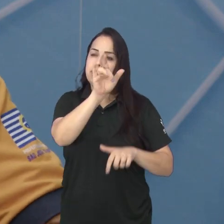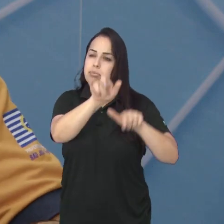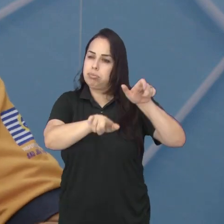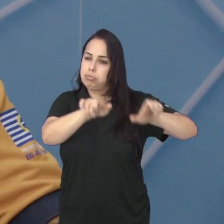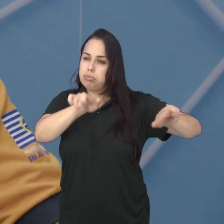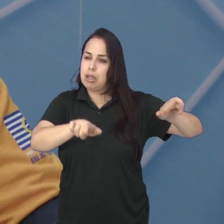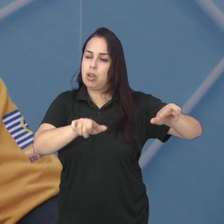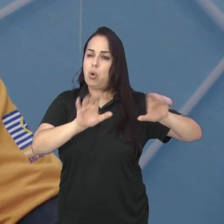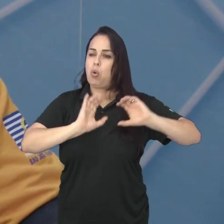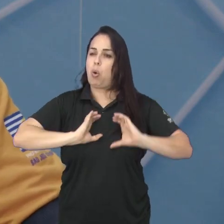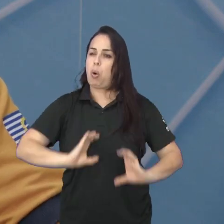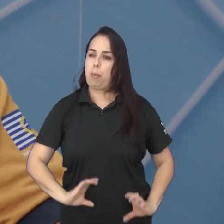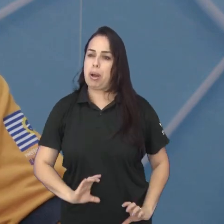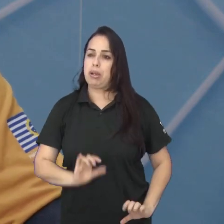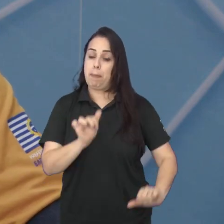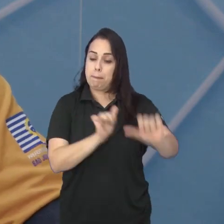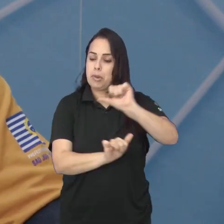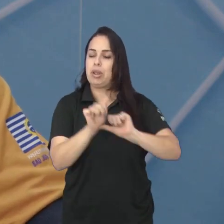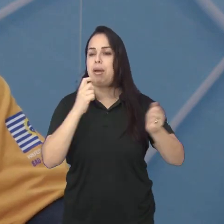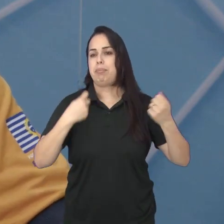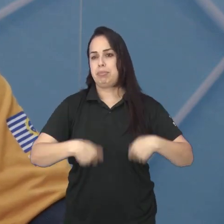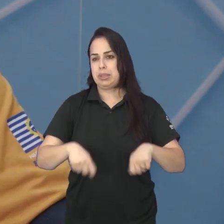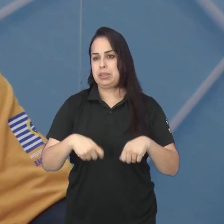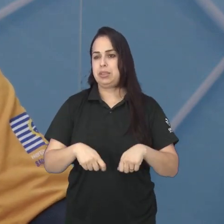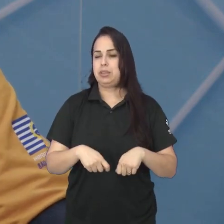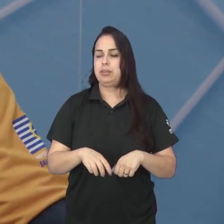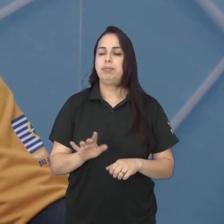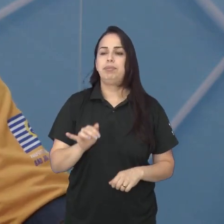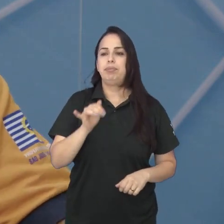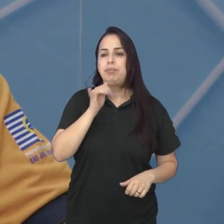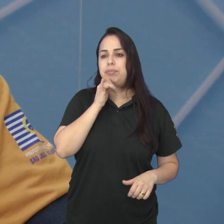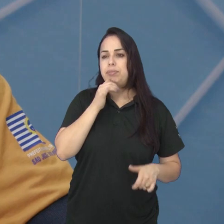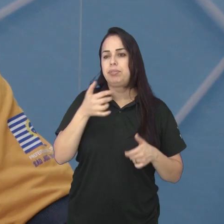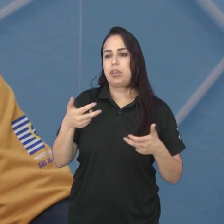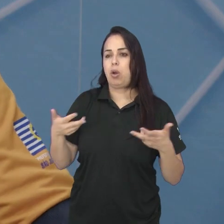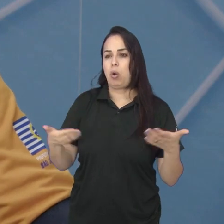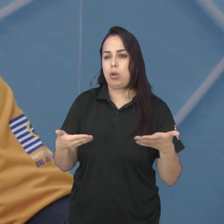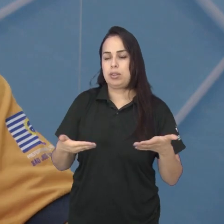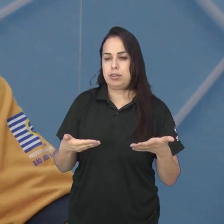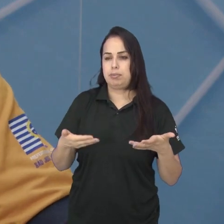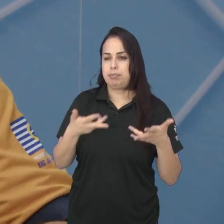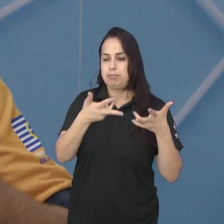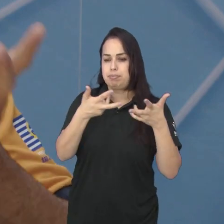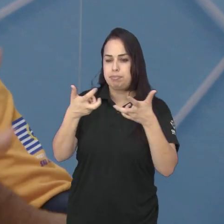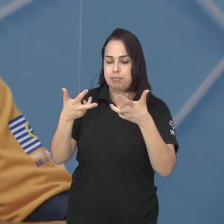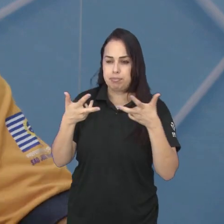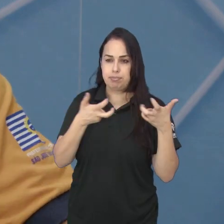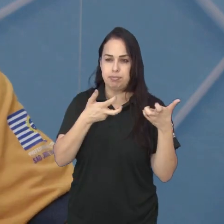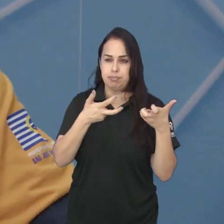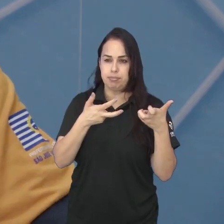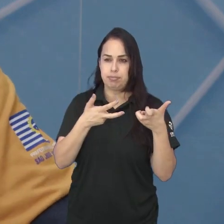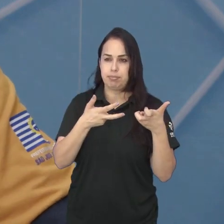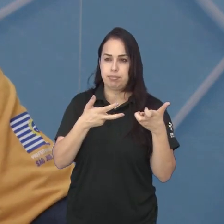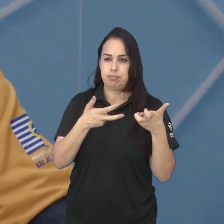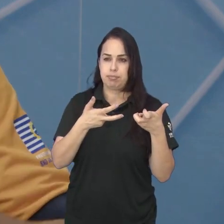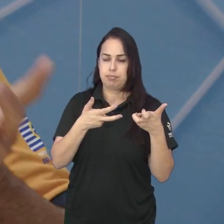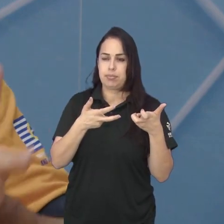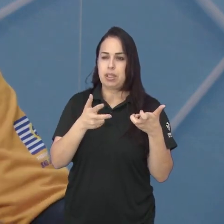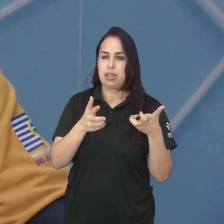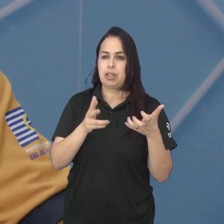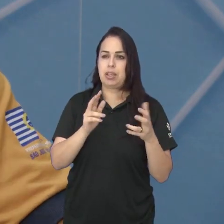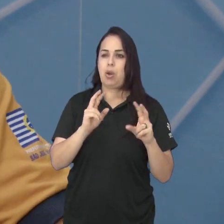também, de novos comportamentos, né, mudança de comportamento. A gente vê hoje a questão, né, até mesmo